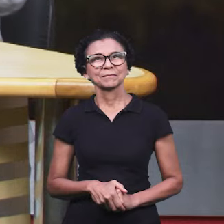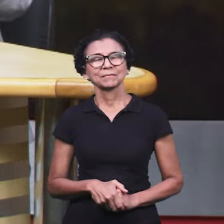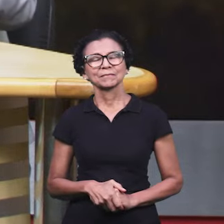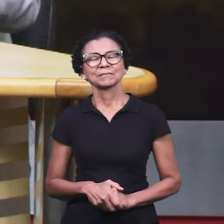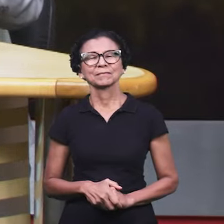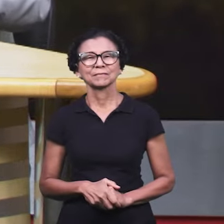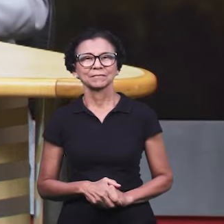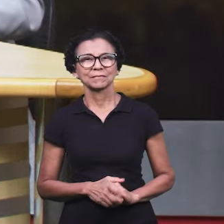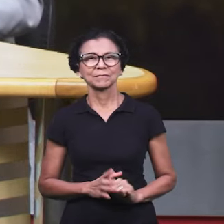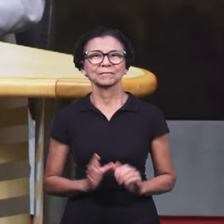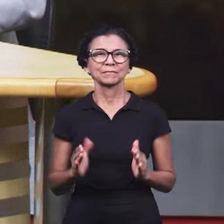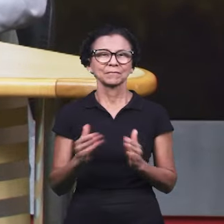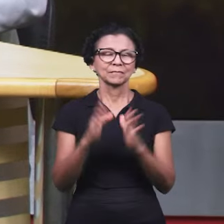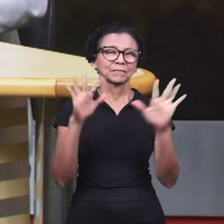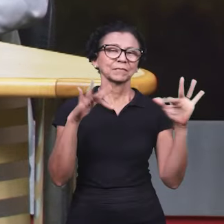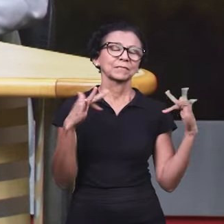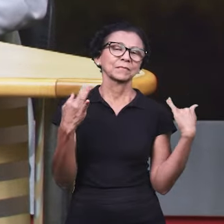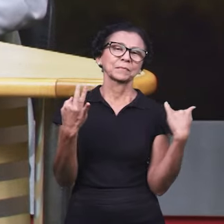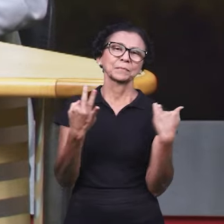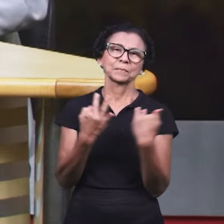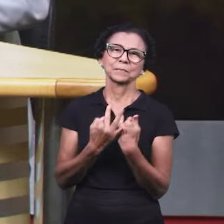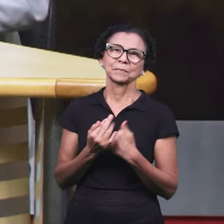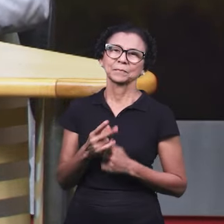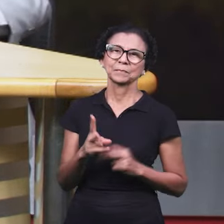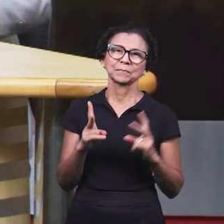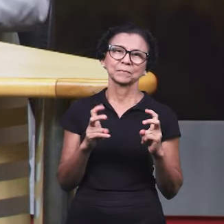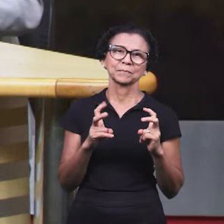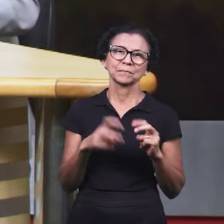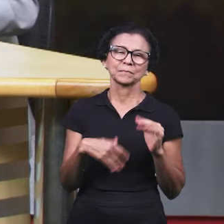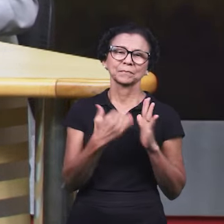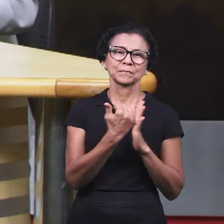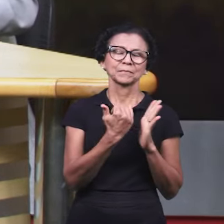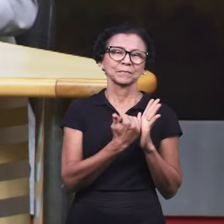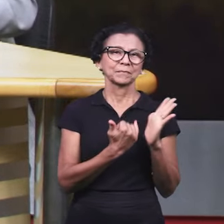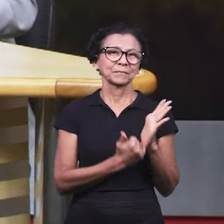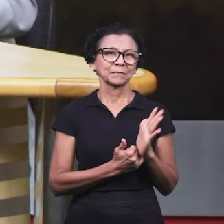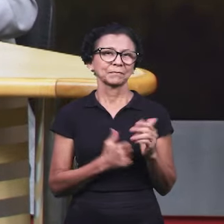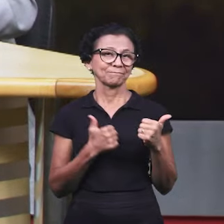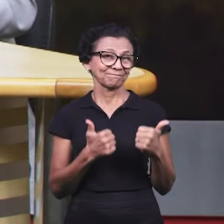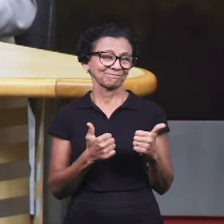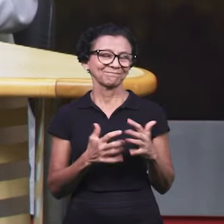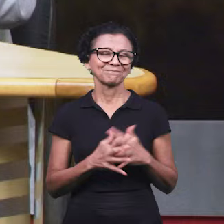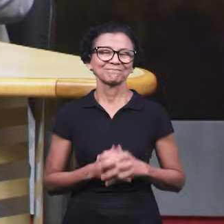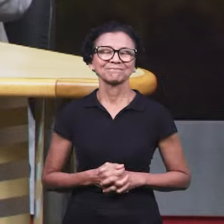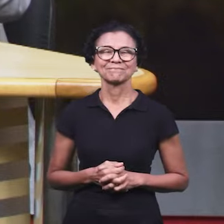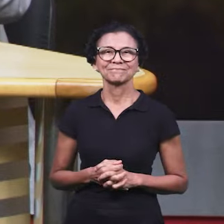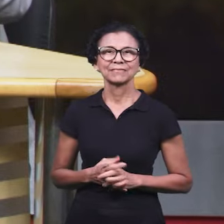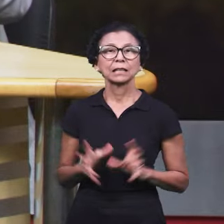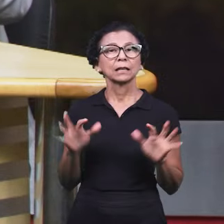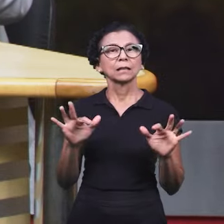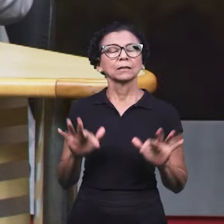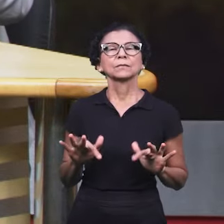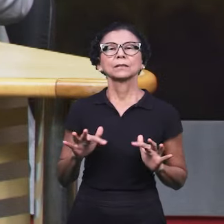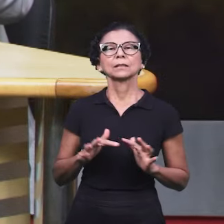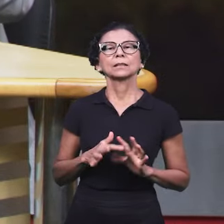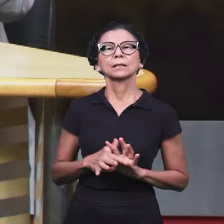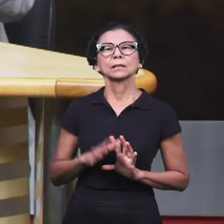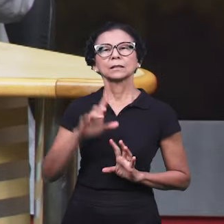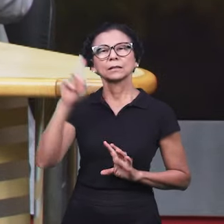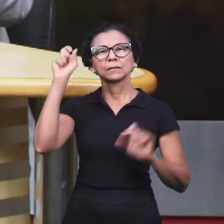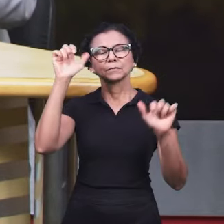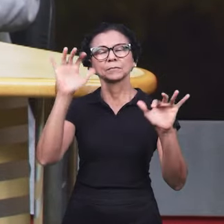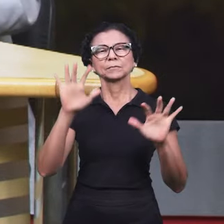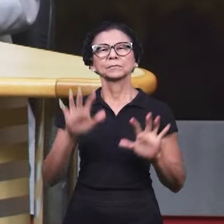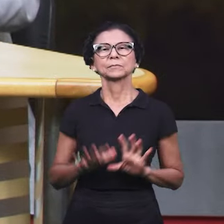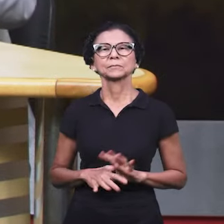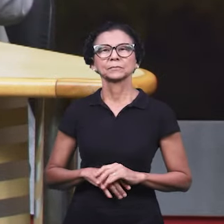programa anterior e esse programa com o mesmo tema como uma sequência um do outro tá certo Estamos chegando ao final que